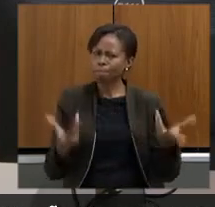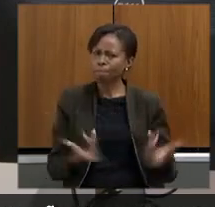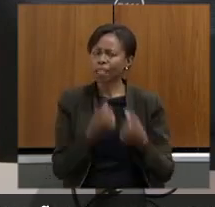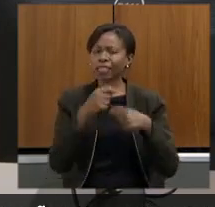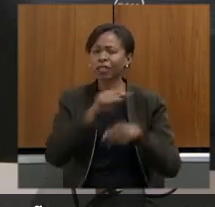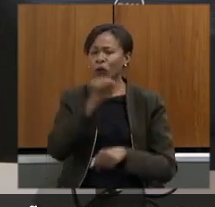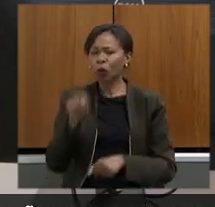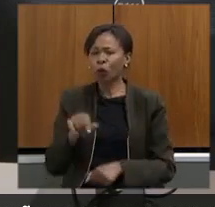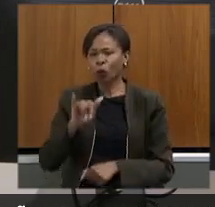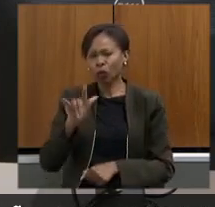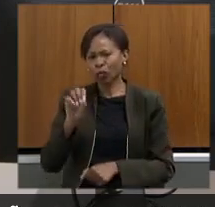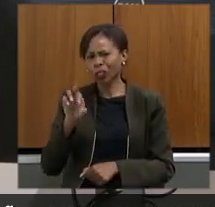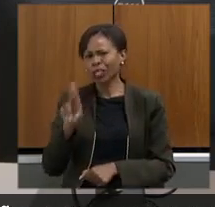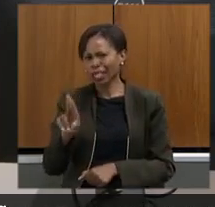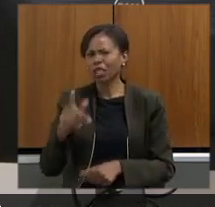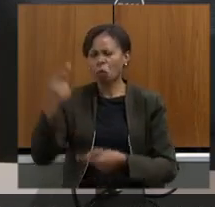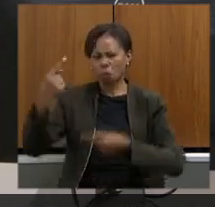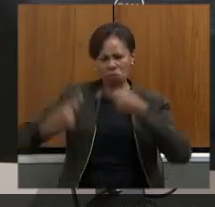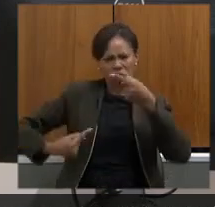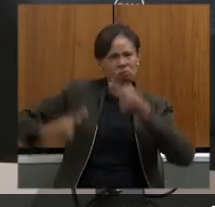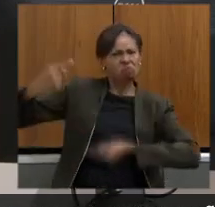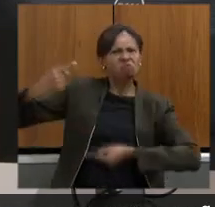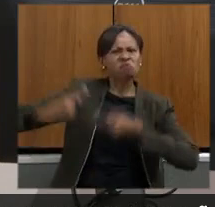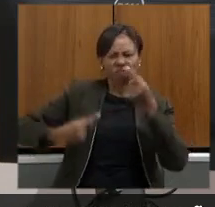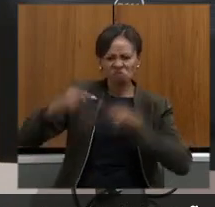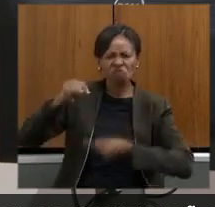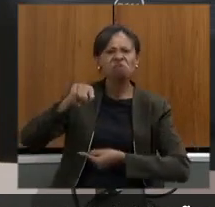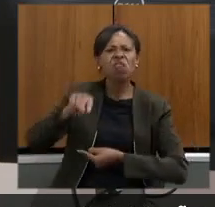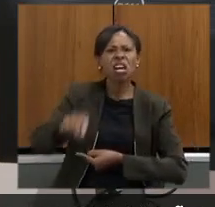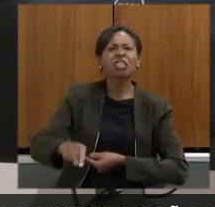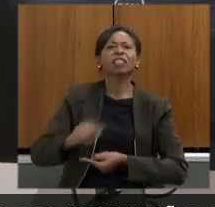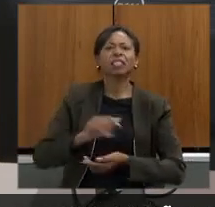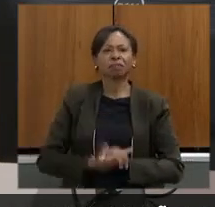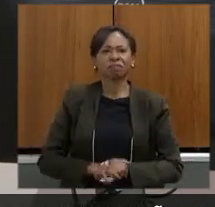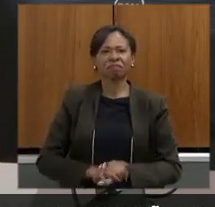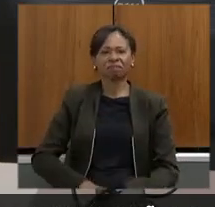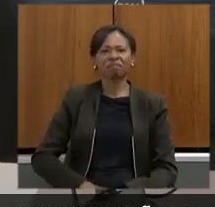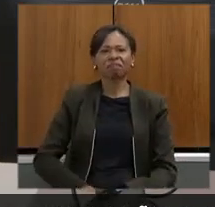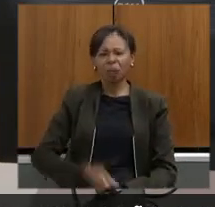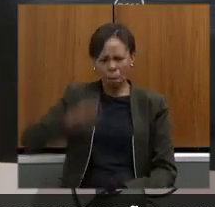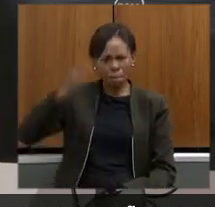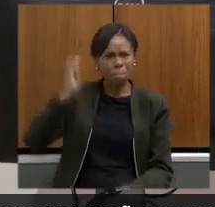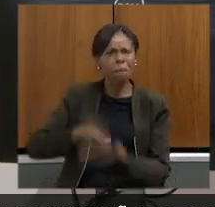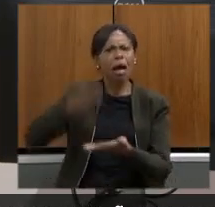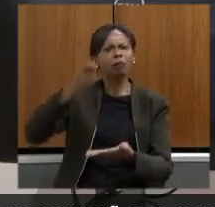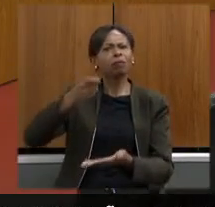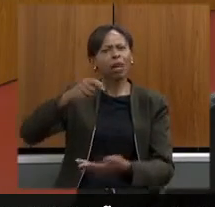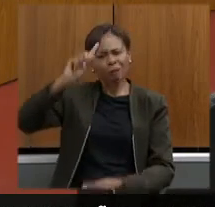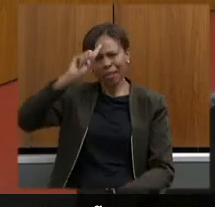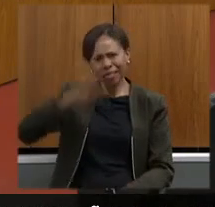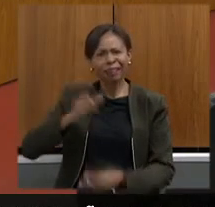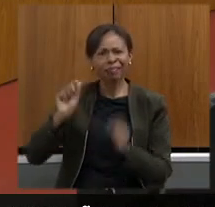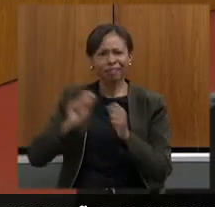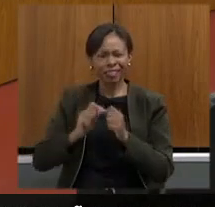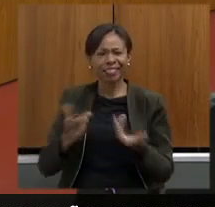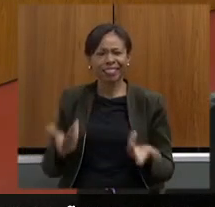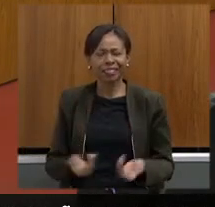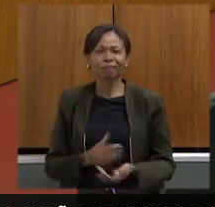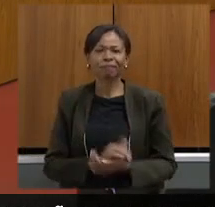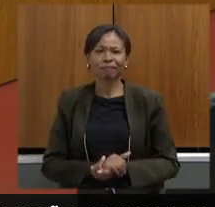Igor politicamente pragmaticamente bater a mão na mesa e mandar fazer Obrigado